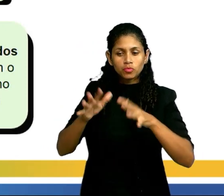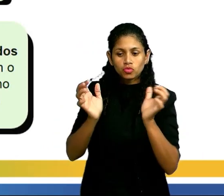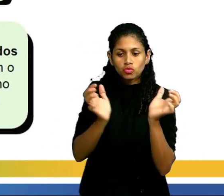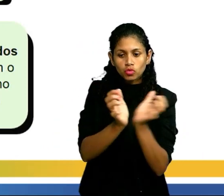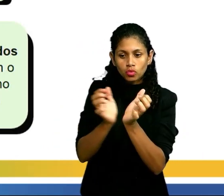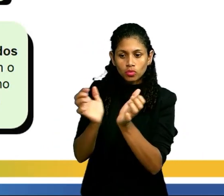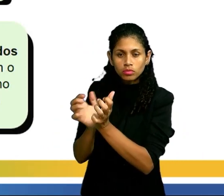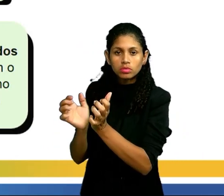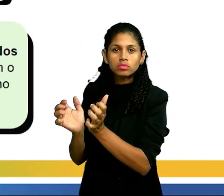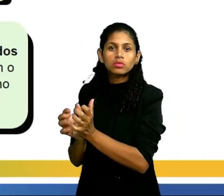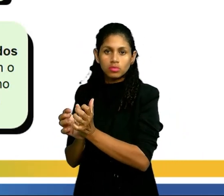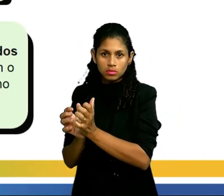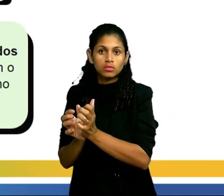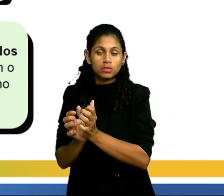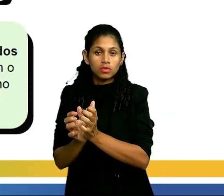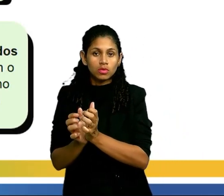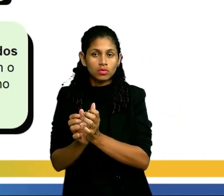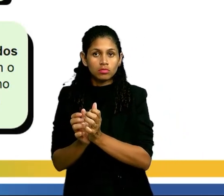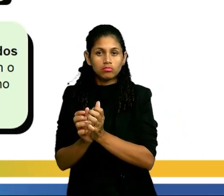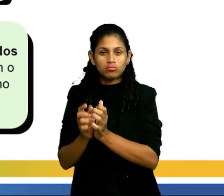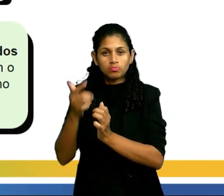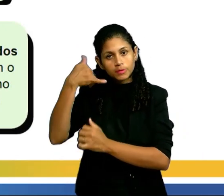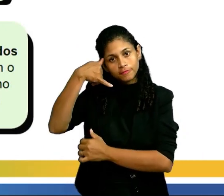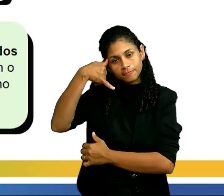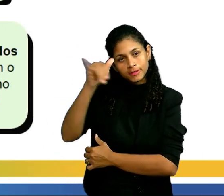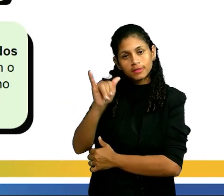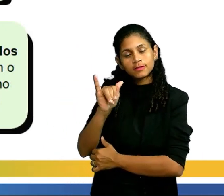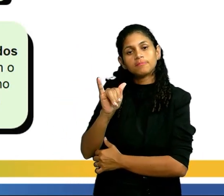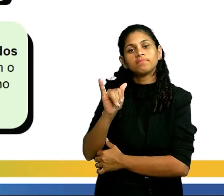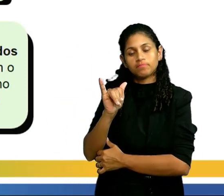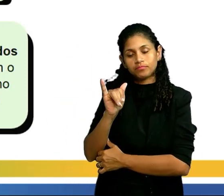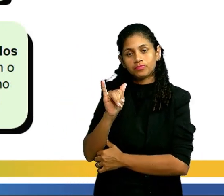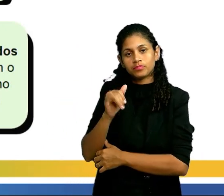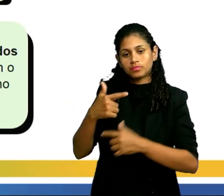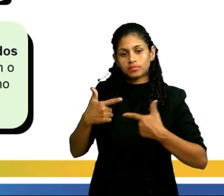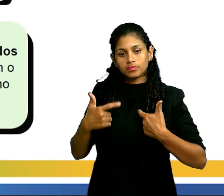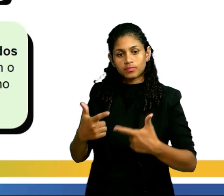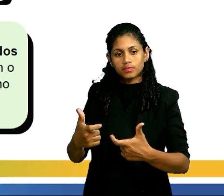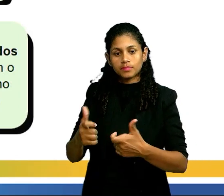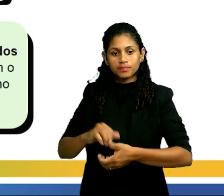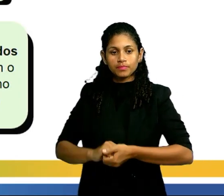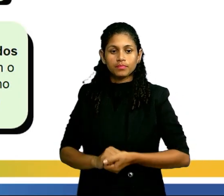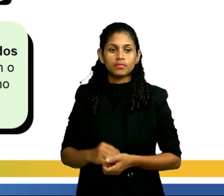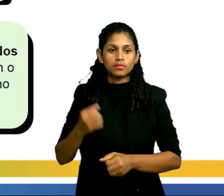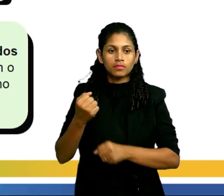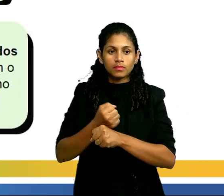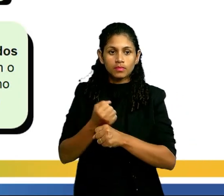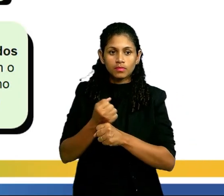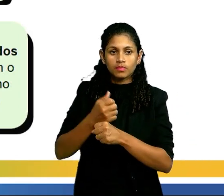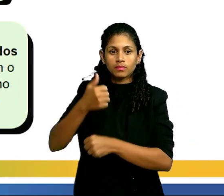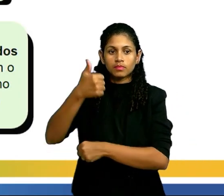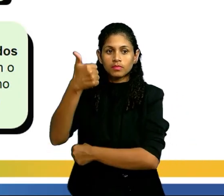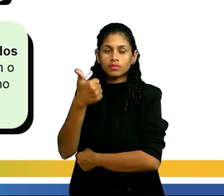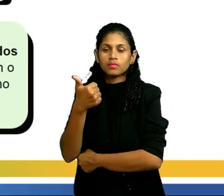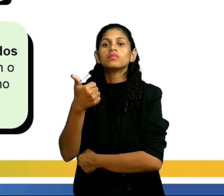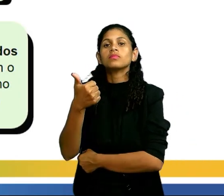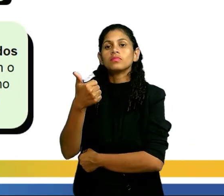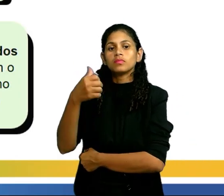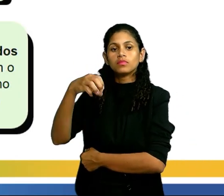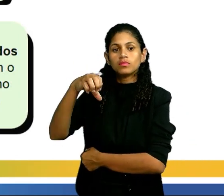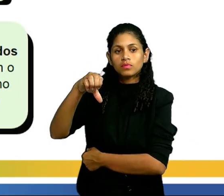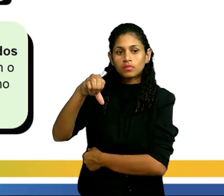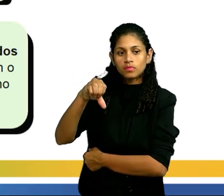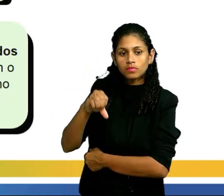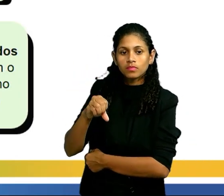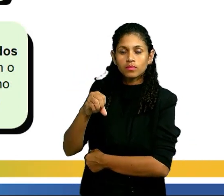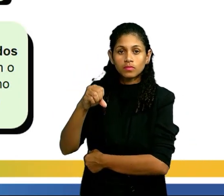o movimento punk, dentre outros. Em 1973, acaba a guerra, né? Aliás,